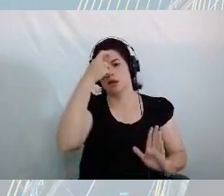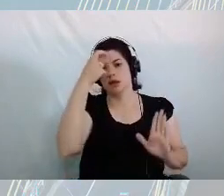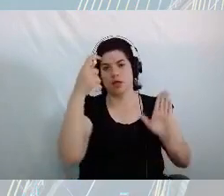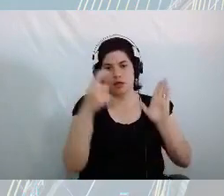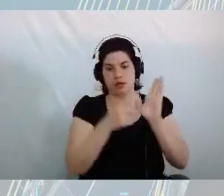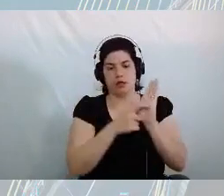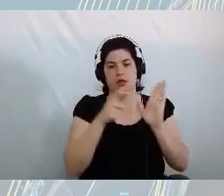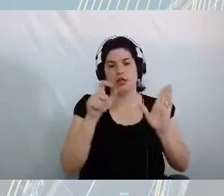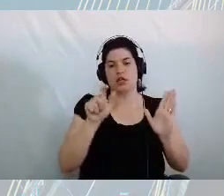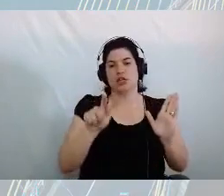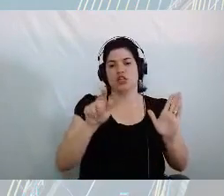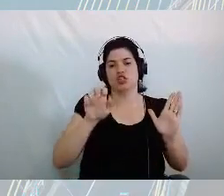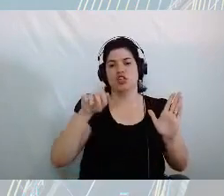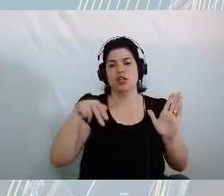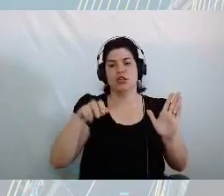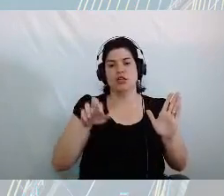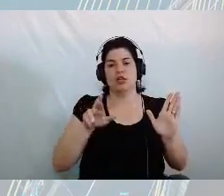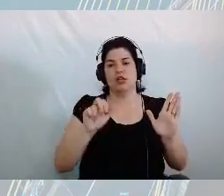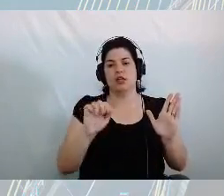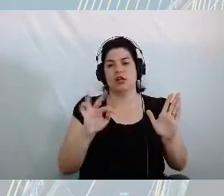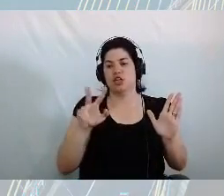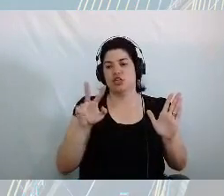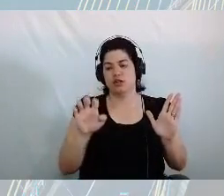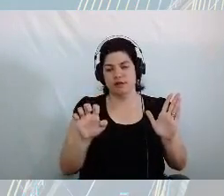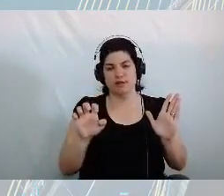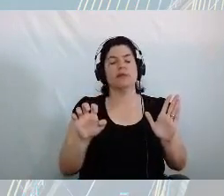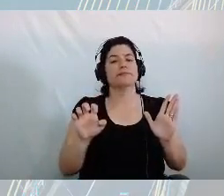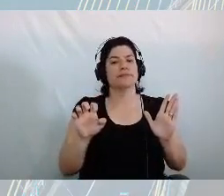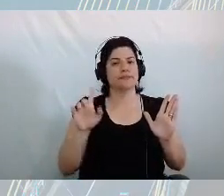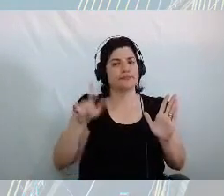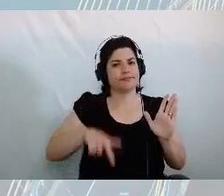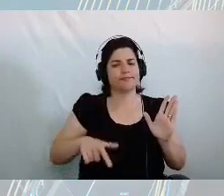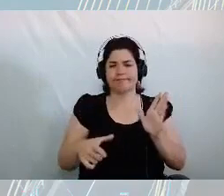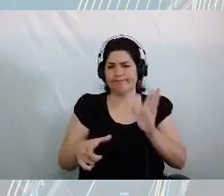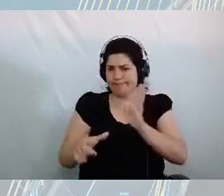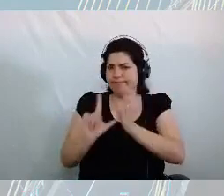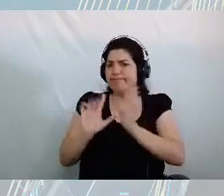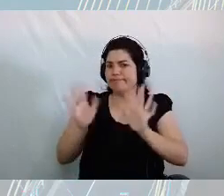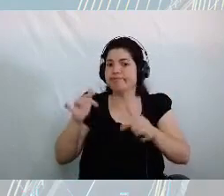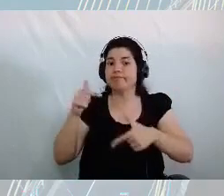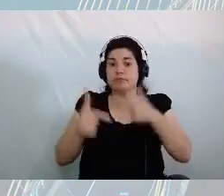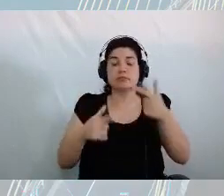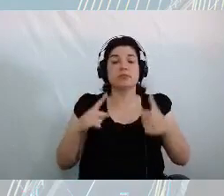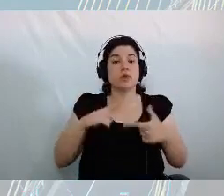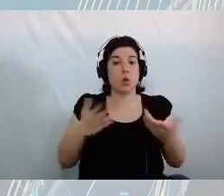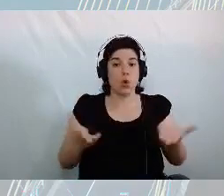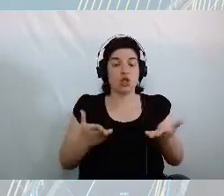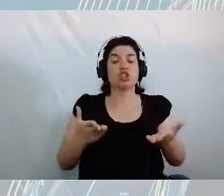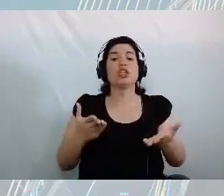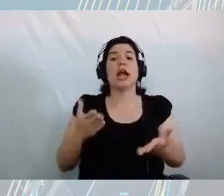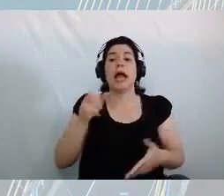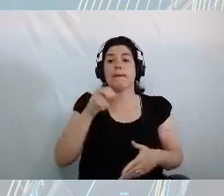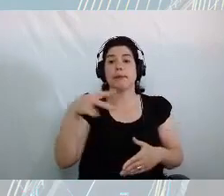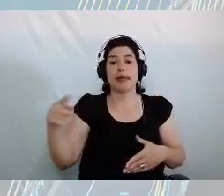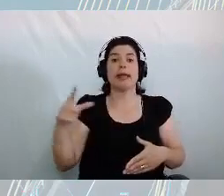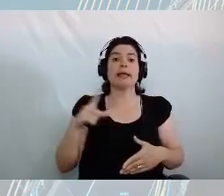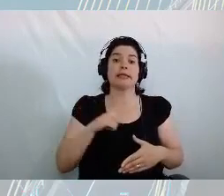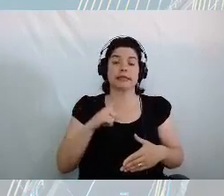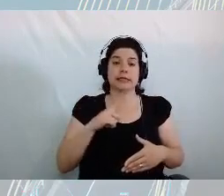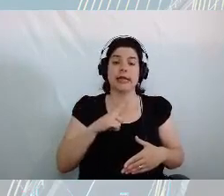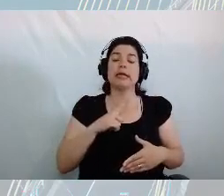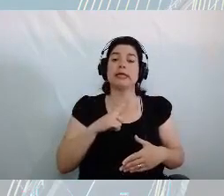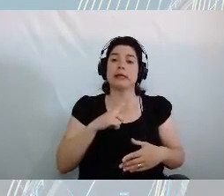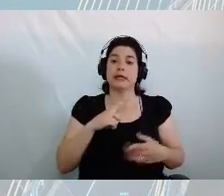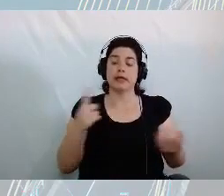com Generative AI, antes de surgir toda essa onda, né? Nós temos hoje no nosso aplicativo o nosso PFM, que é o nosso Personal Financial Management,